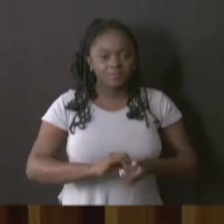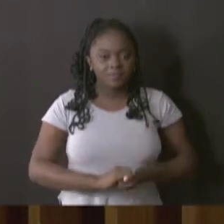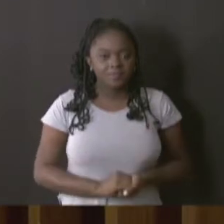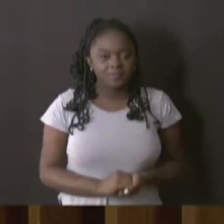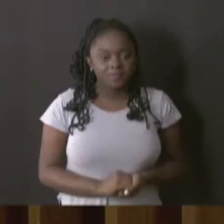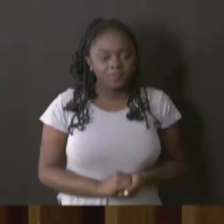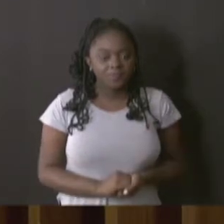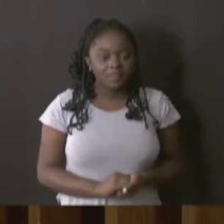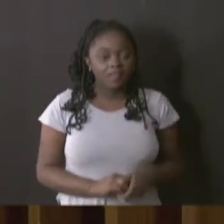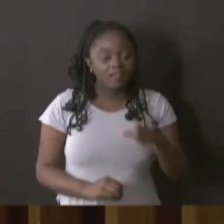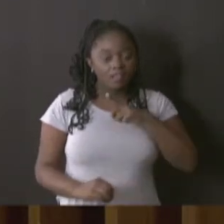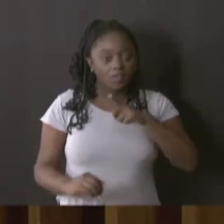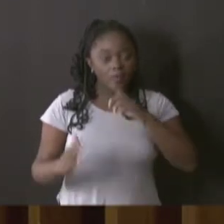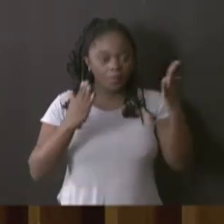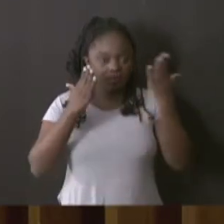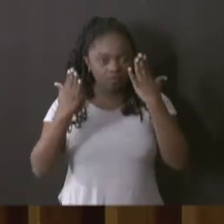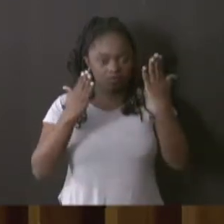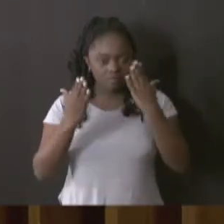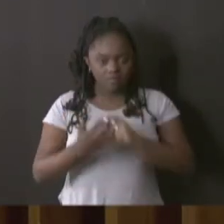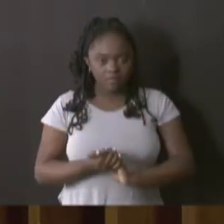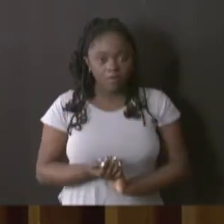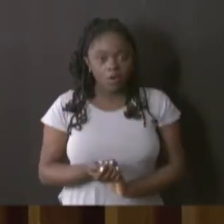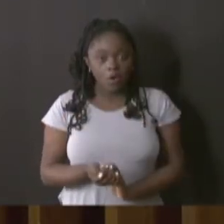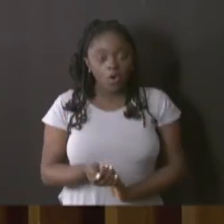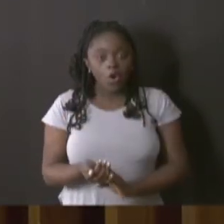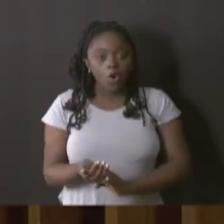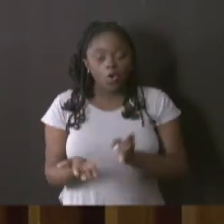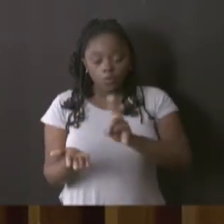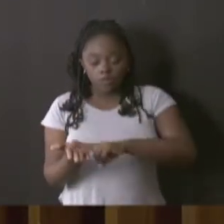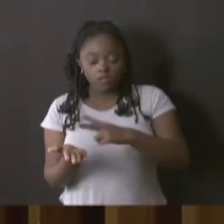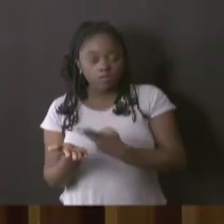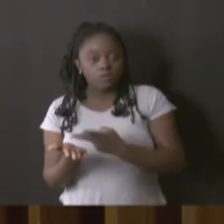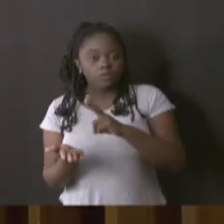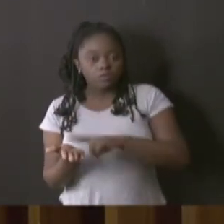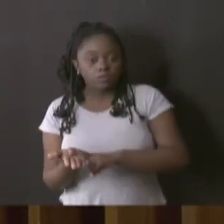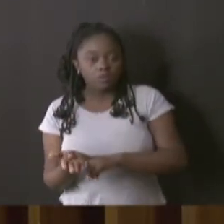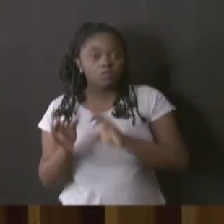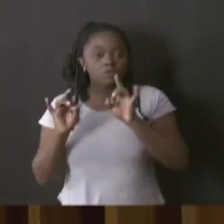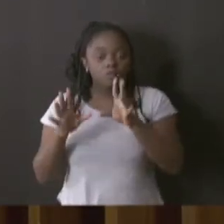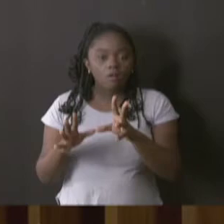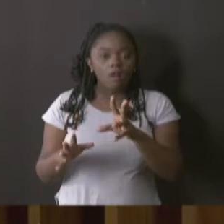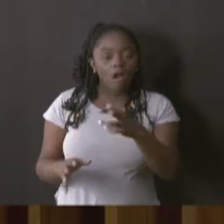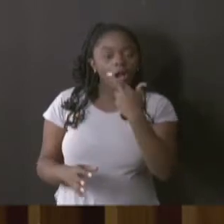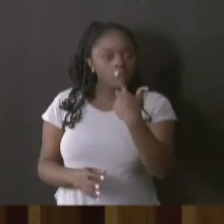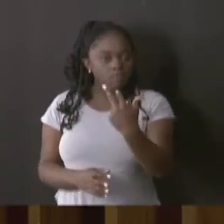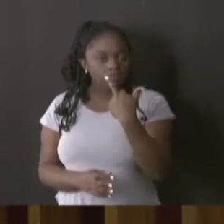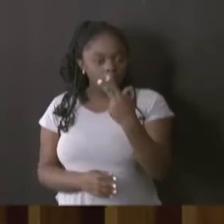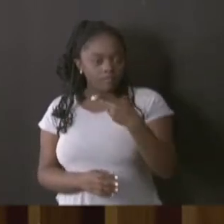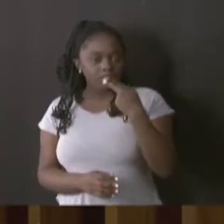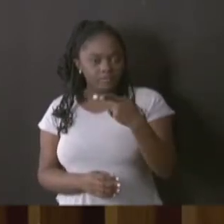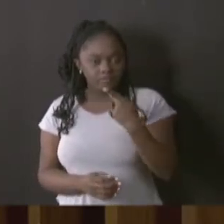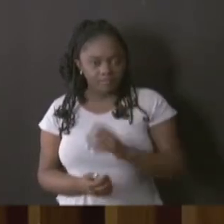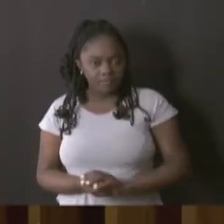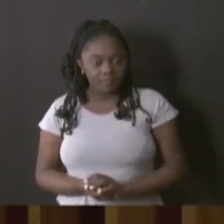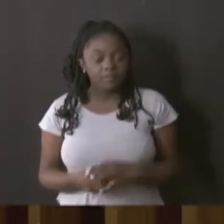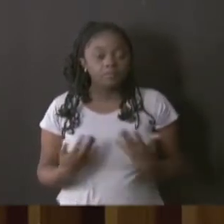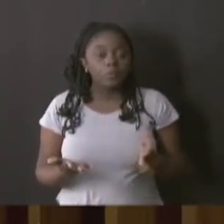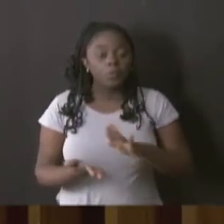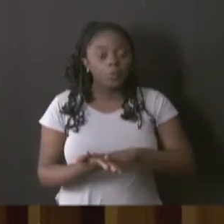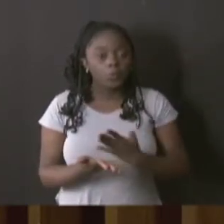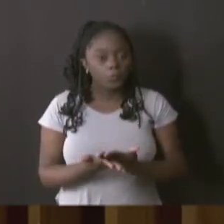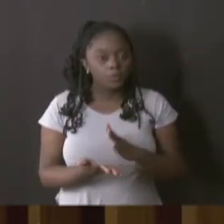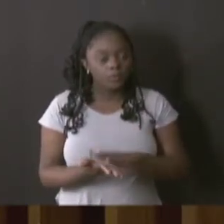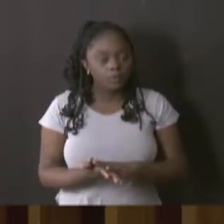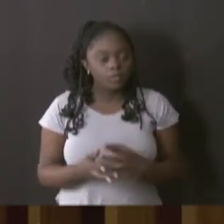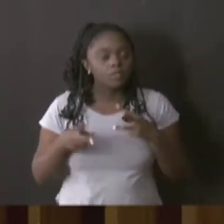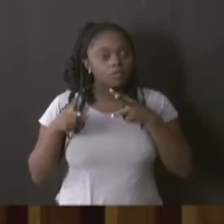no processo. O tradutor, ele apenas traduz, ele não se coloca no processo. O que quer dizer? O intérprete, igual